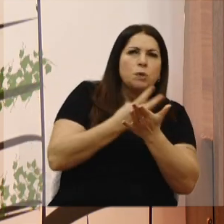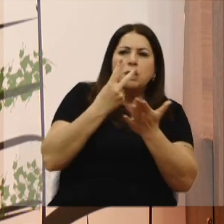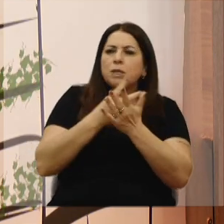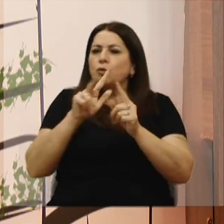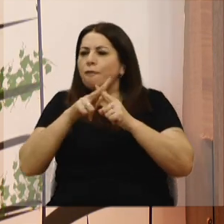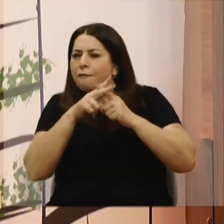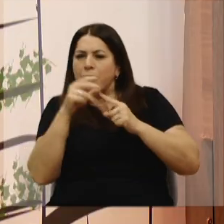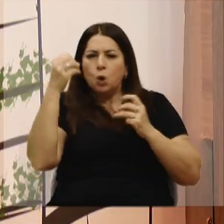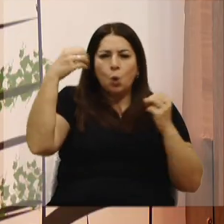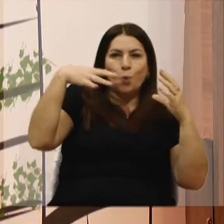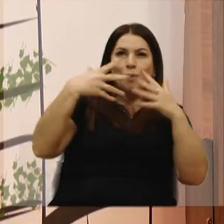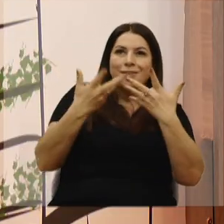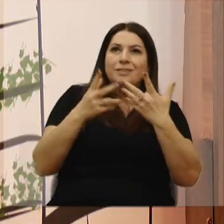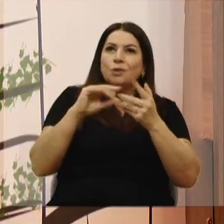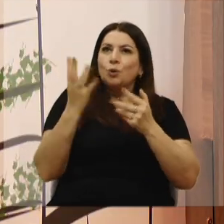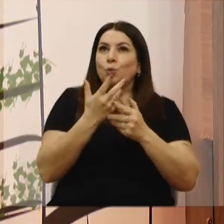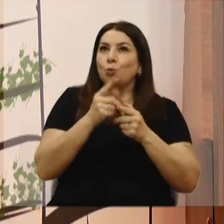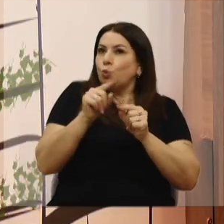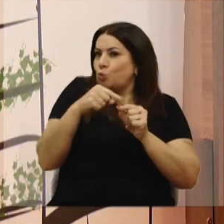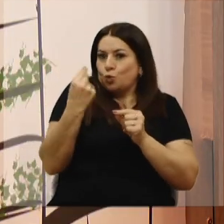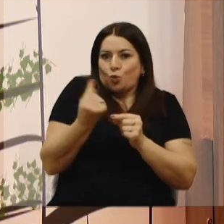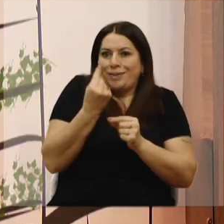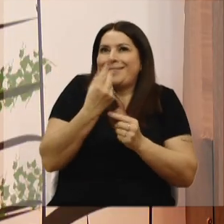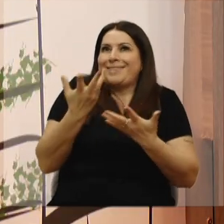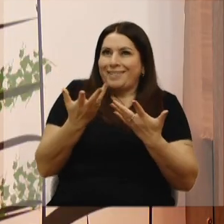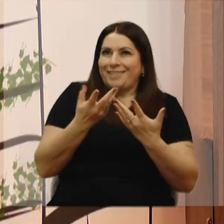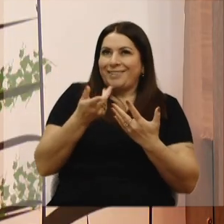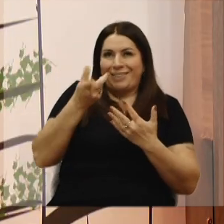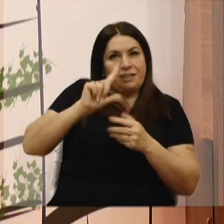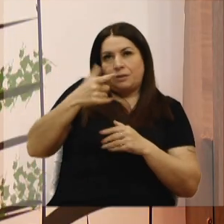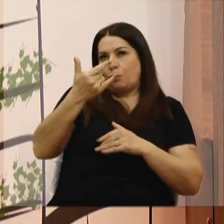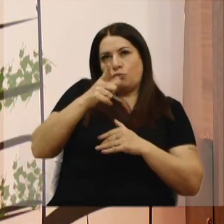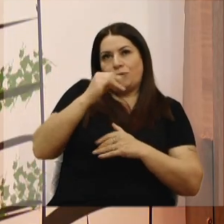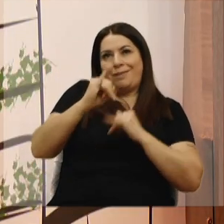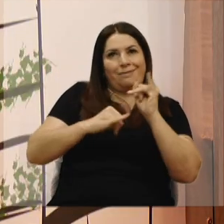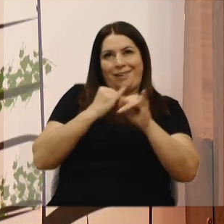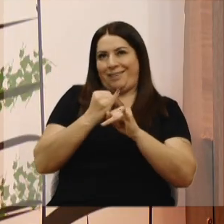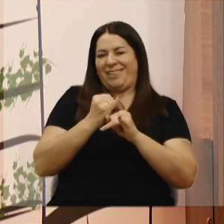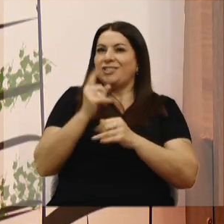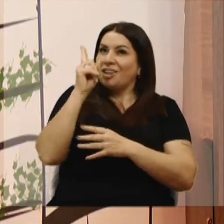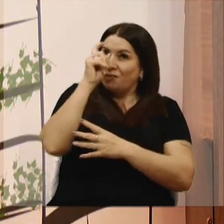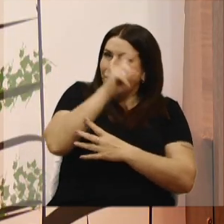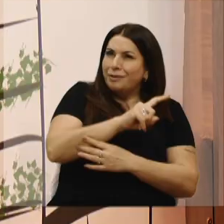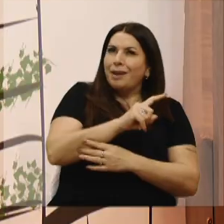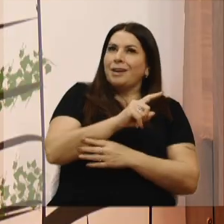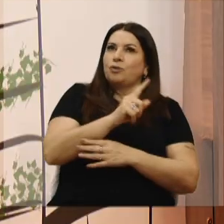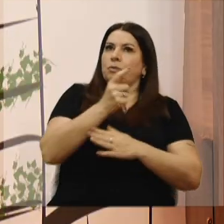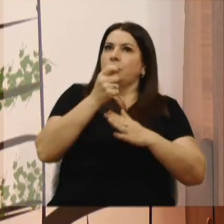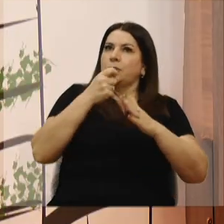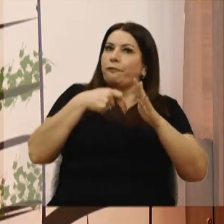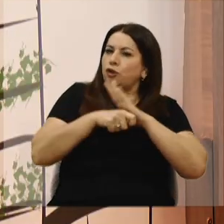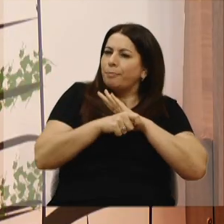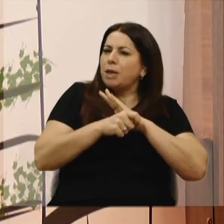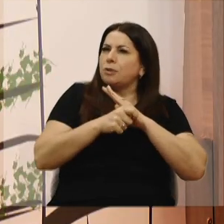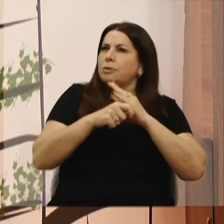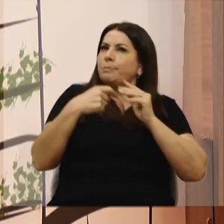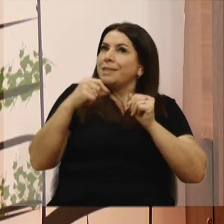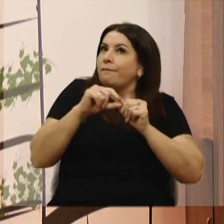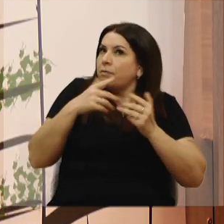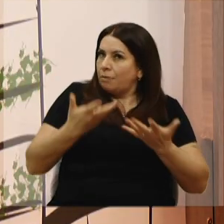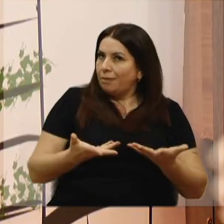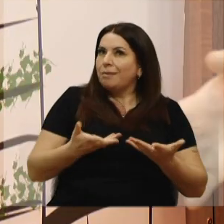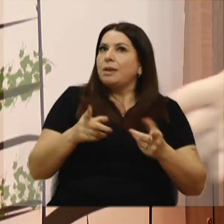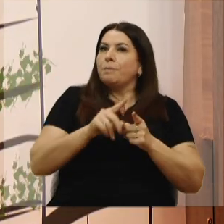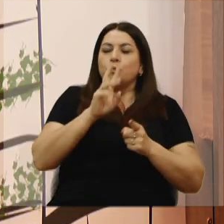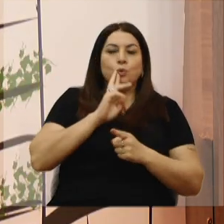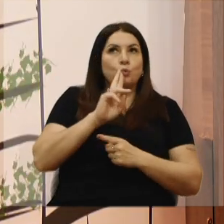errando a luz, vai vendo como ficou, e tudo no analógico, né, o que também é interessante, assim. Então era uma dificuldade, era um investimento, né, que ele